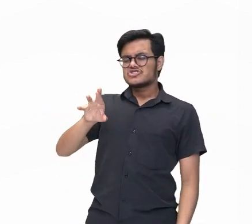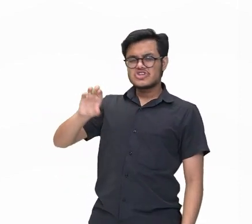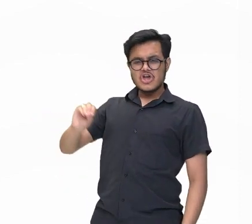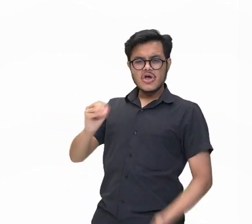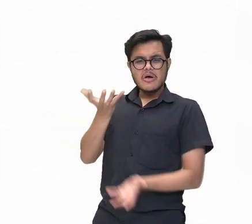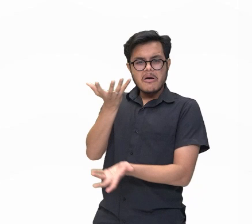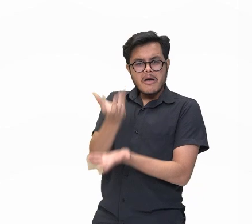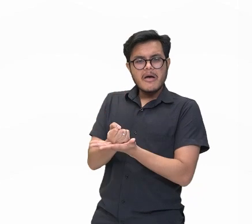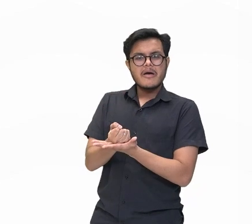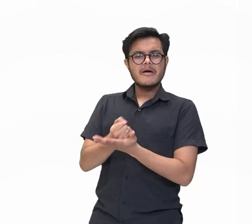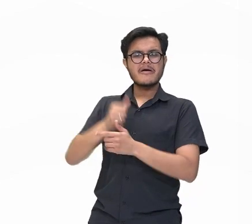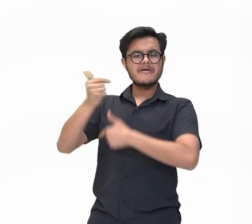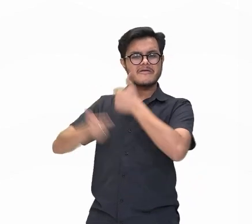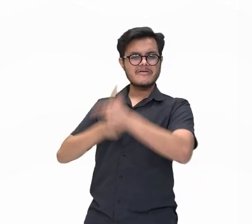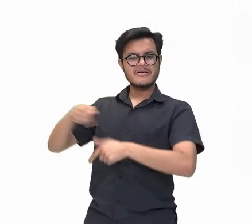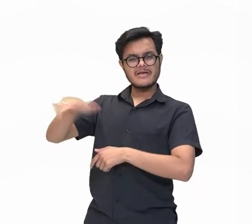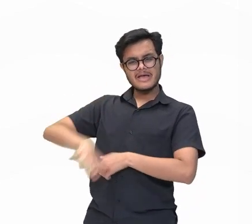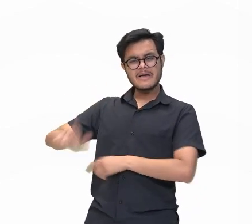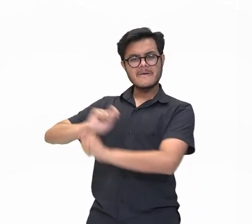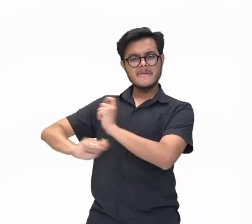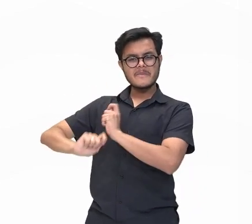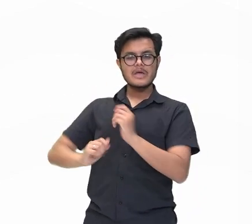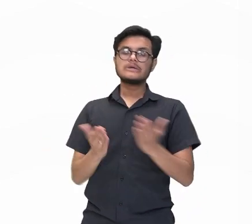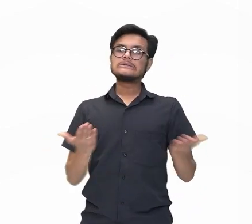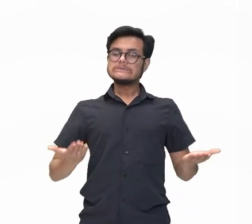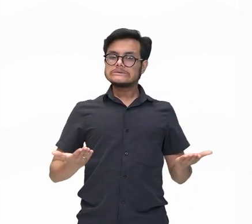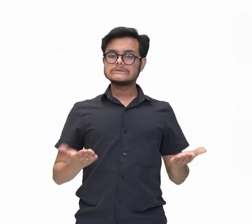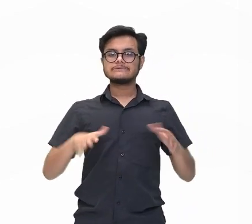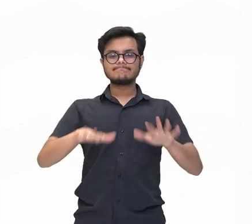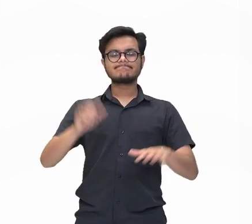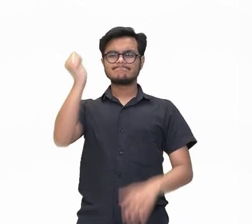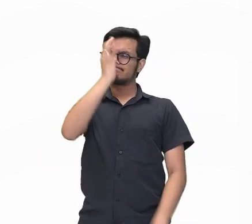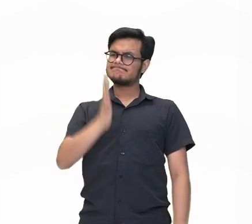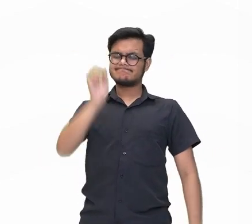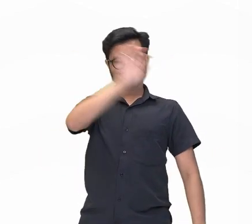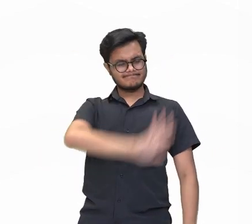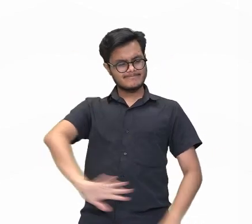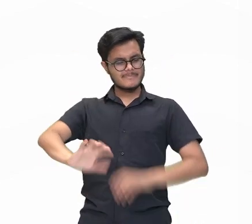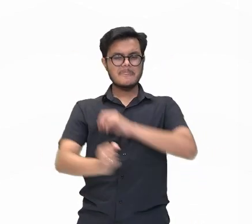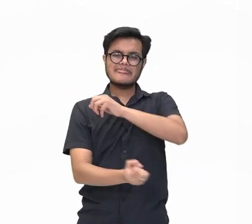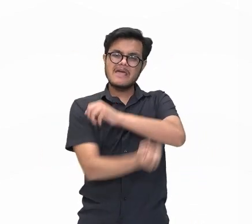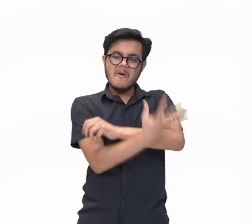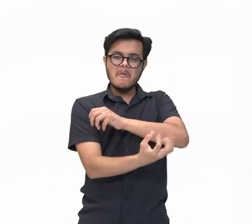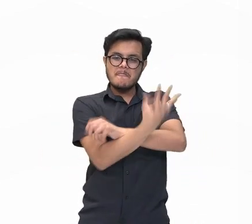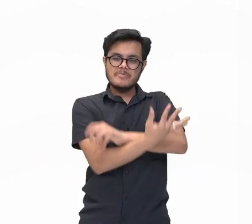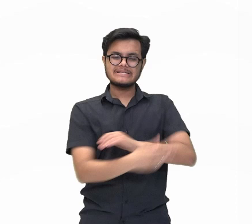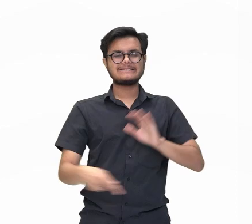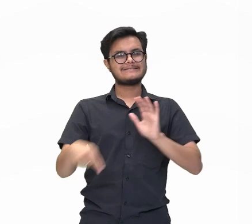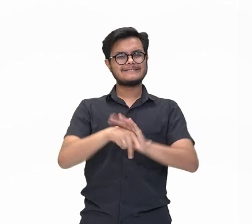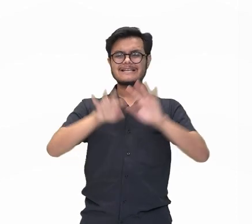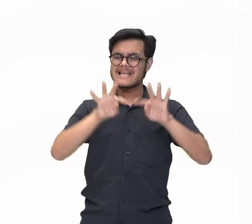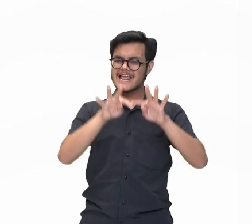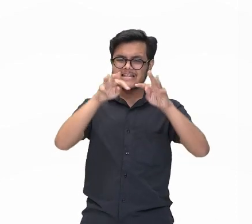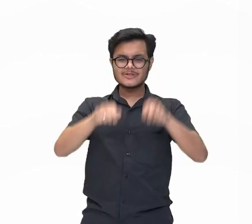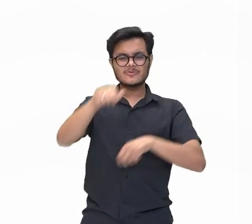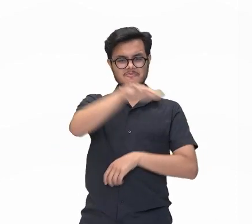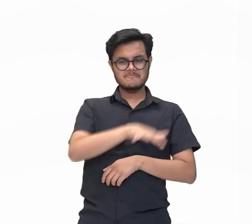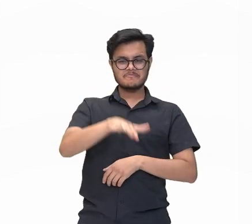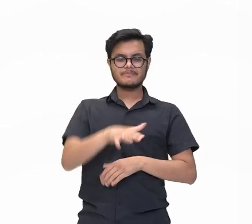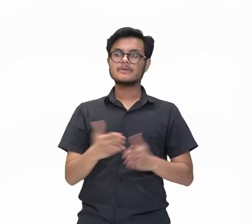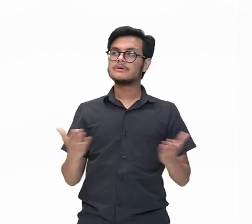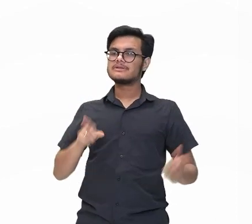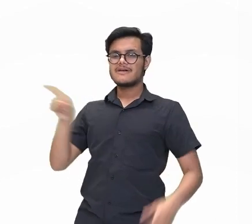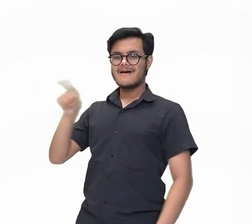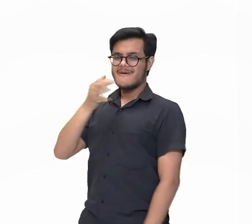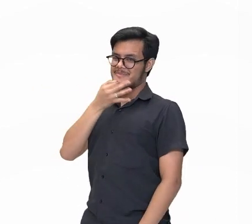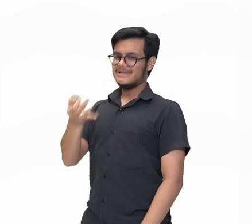para economizar e etc. Definitivamente, no Brasil, a corrupção é generalizada. Então, vejam só, eu tenho aí